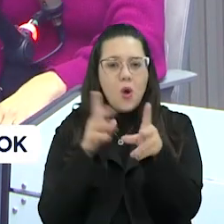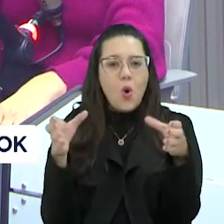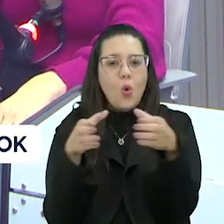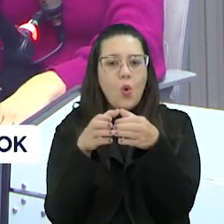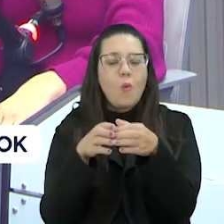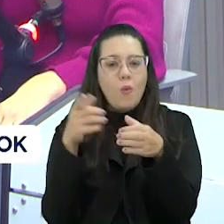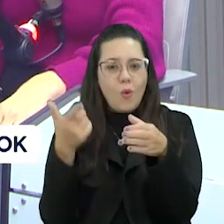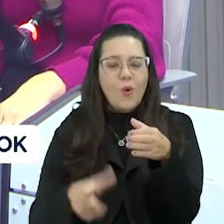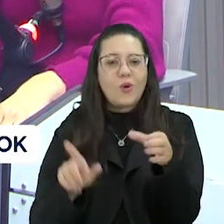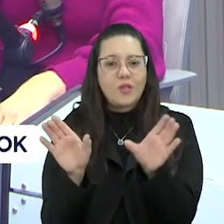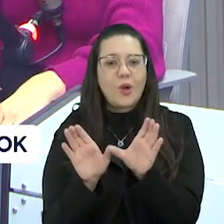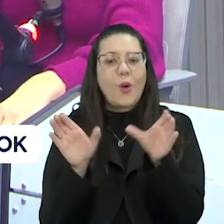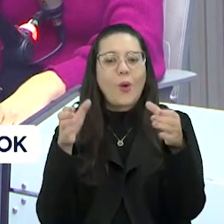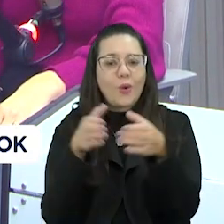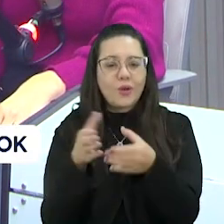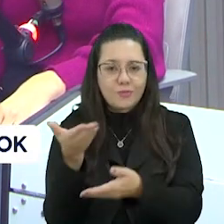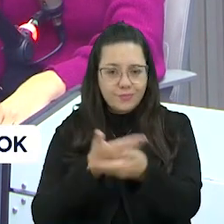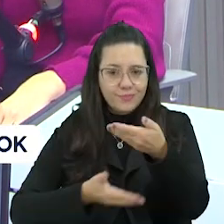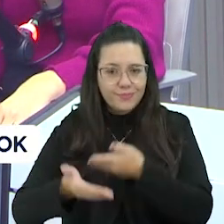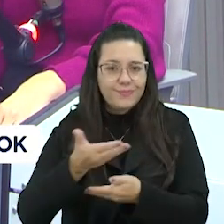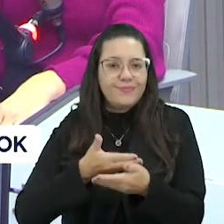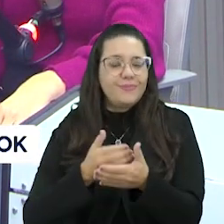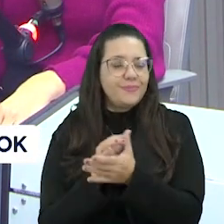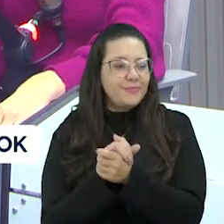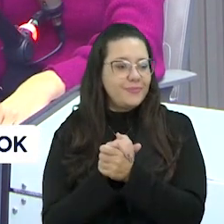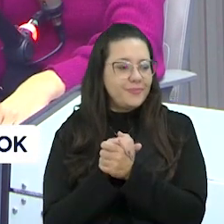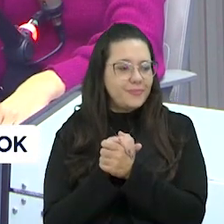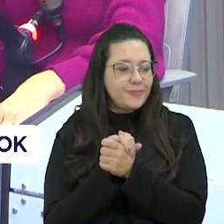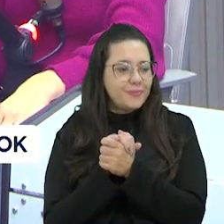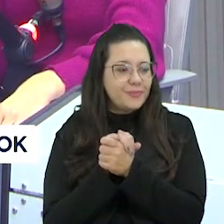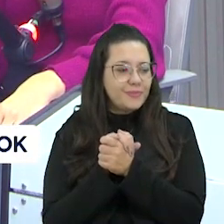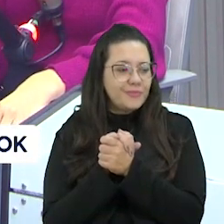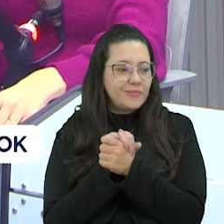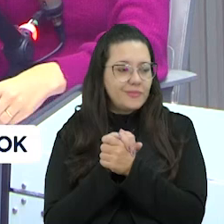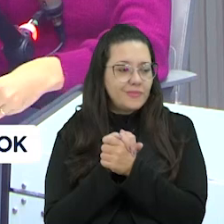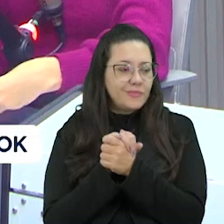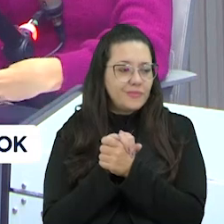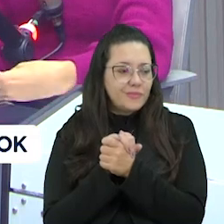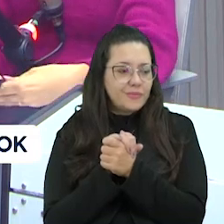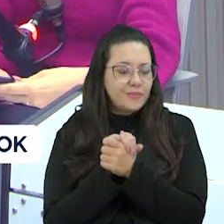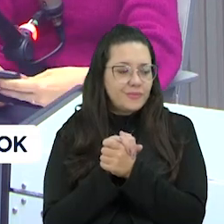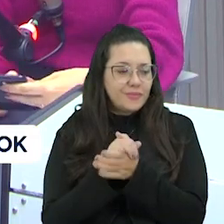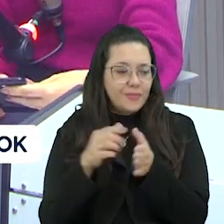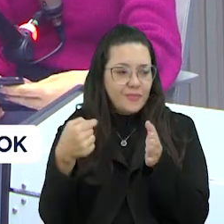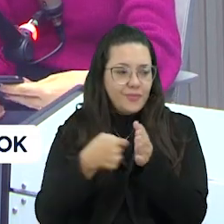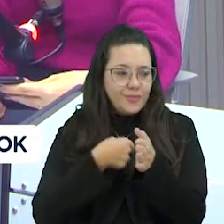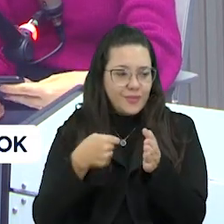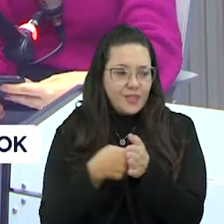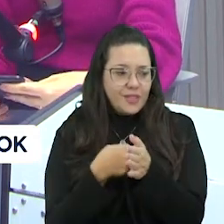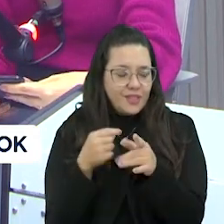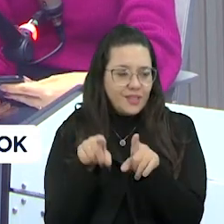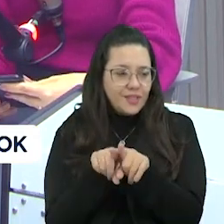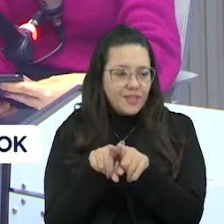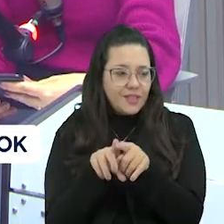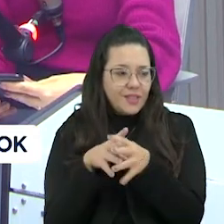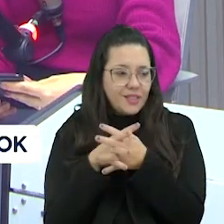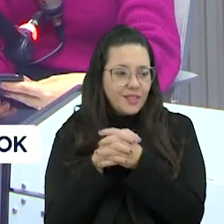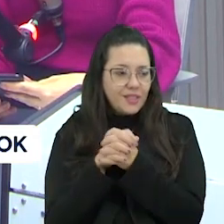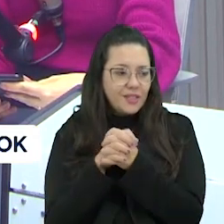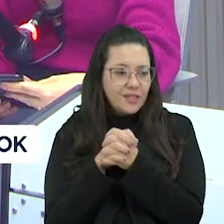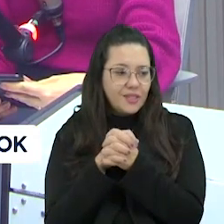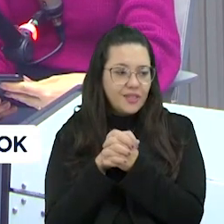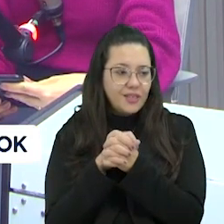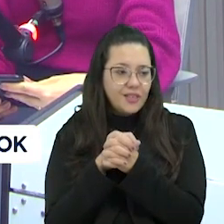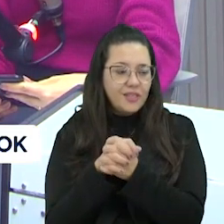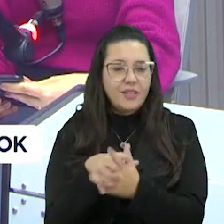aí que tenha participação e integração junto deles. Capitão, falei que era a última, mas recebemos participação dos nossos ouvintes. A